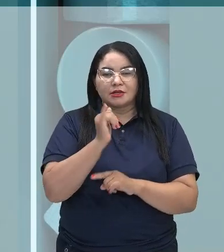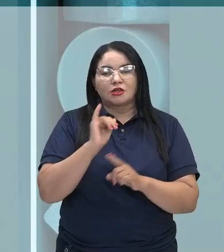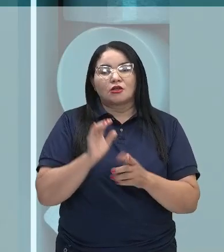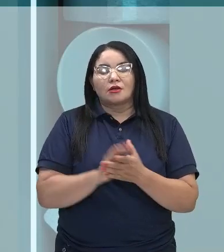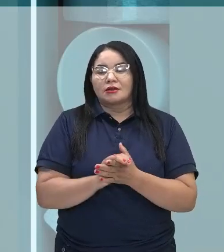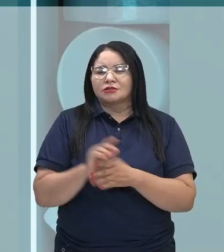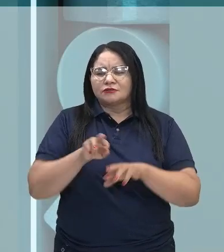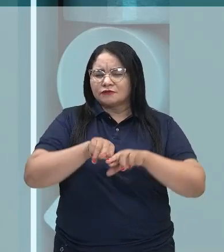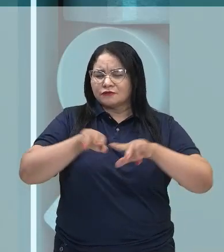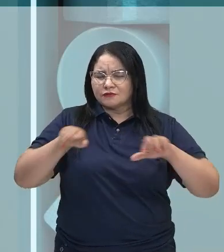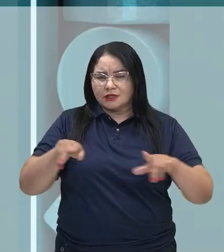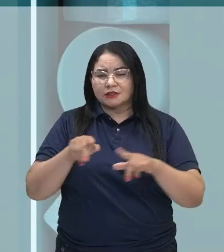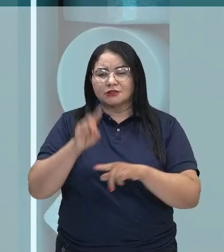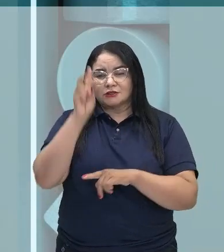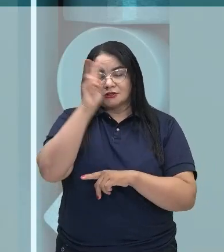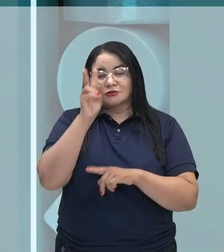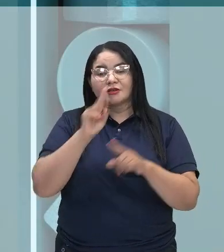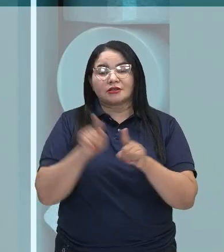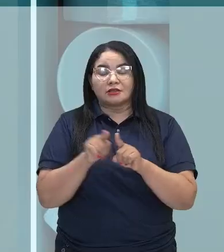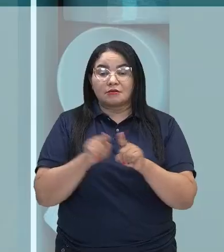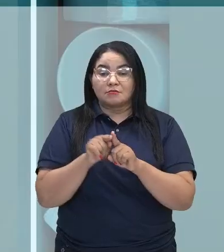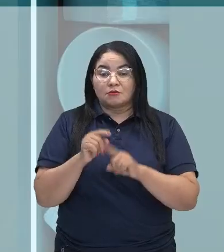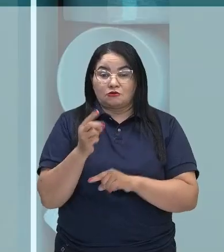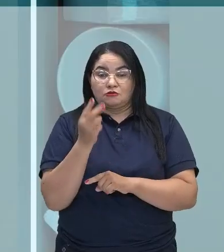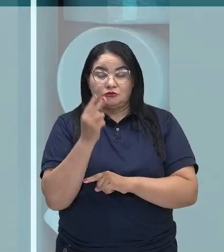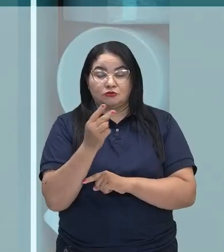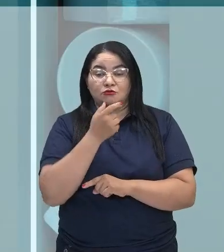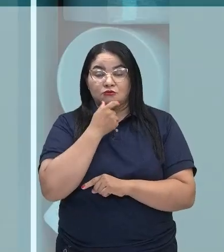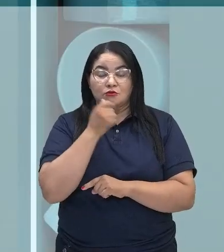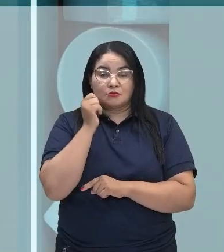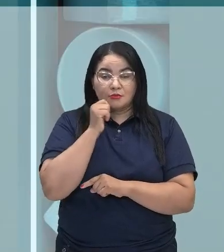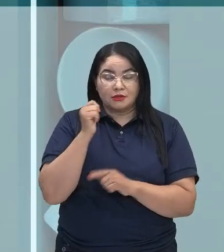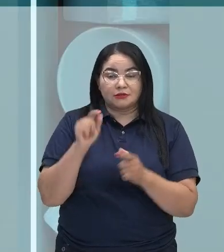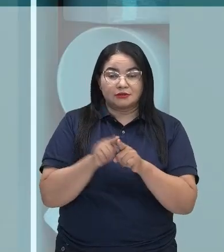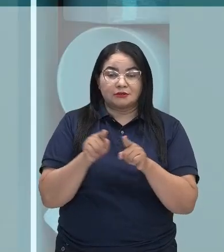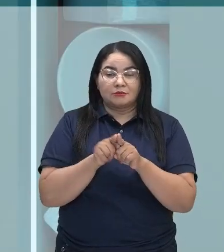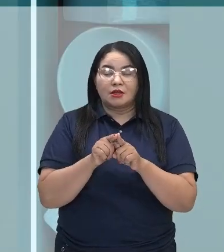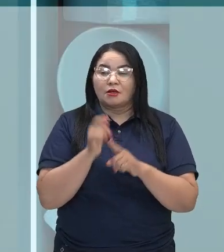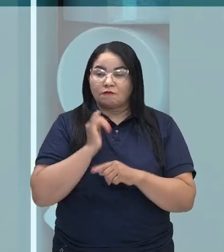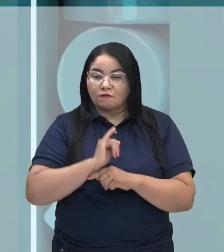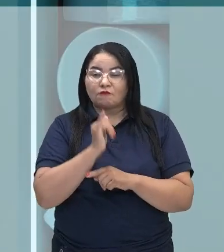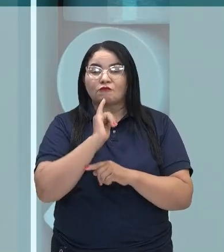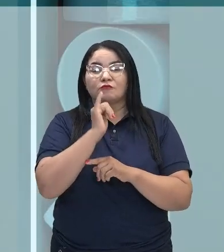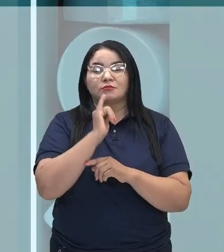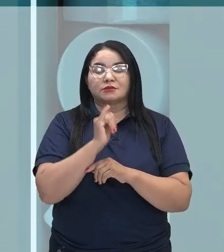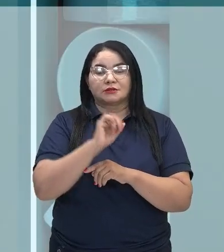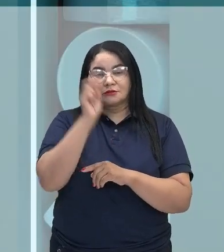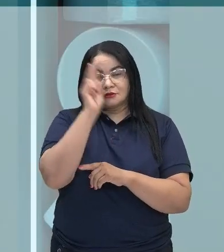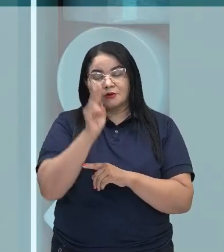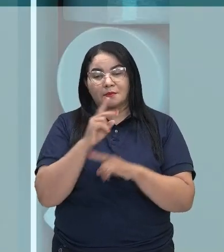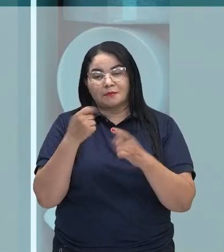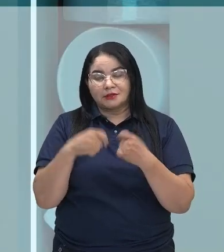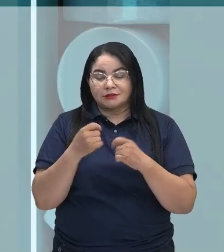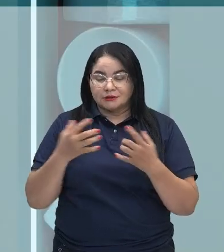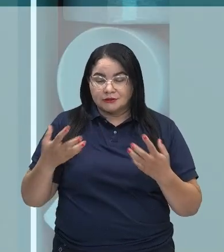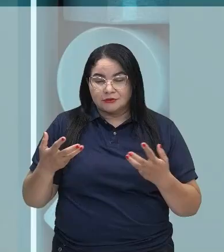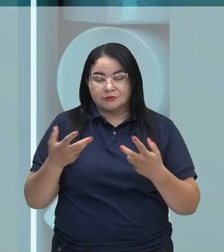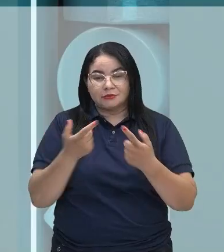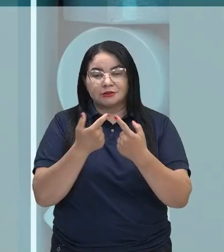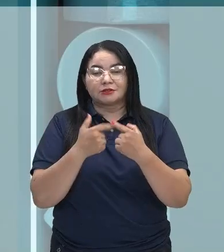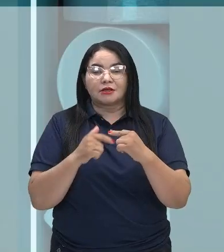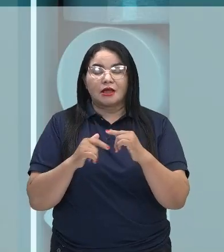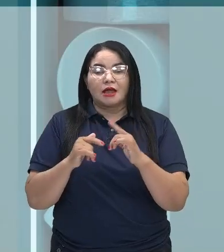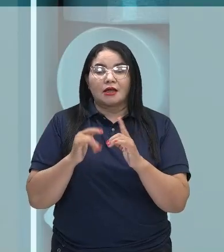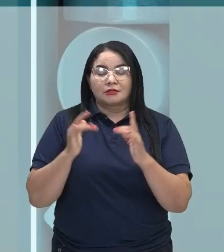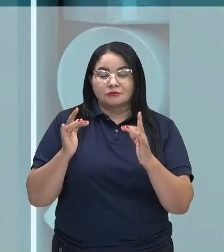tem um casal protagonista que vai contar essa história. Então, eles têm que ter uma sintonia muito